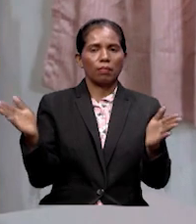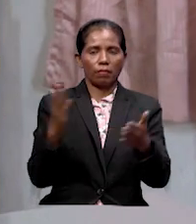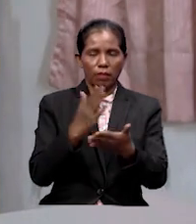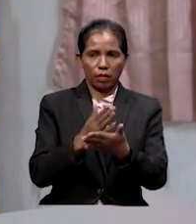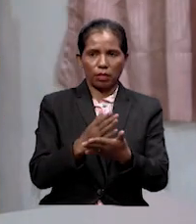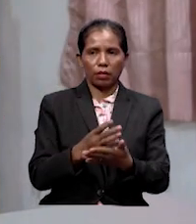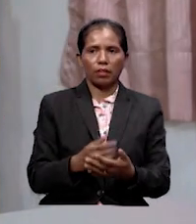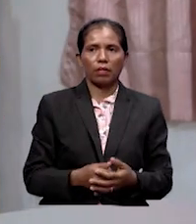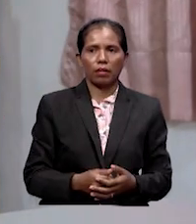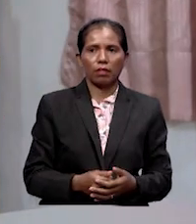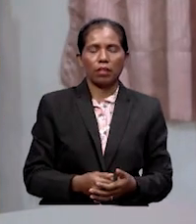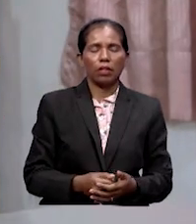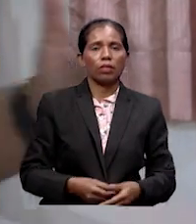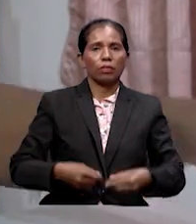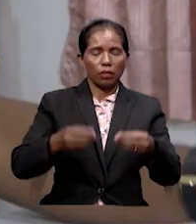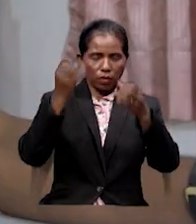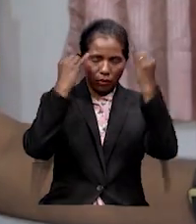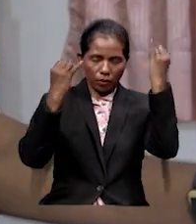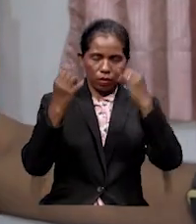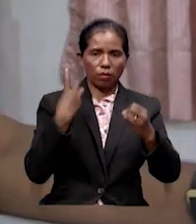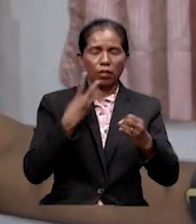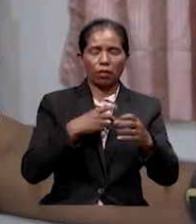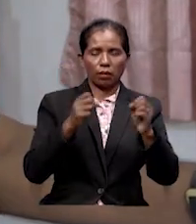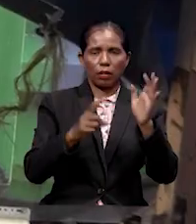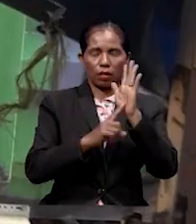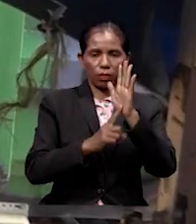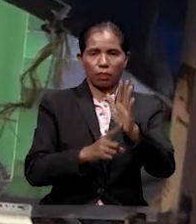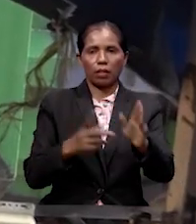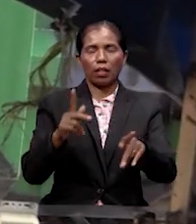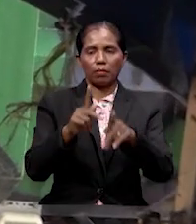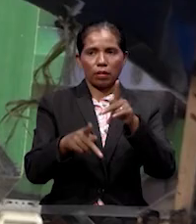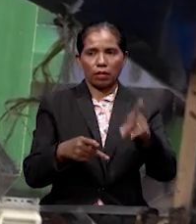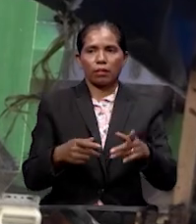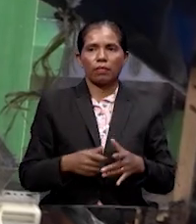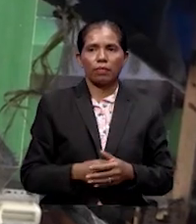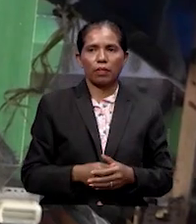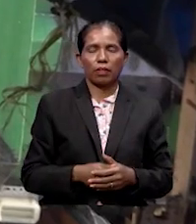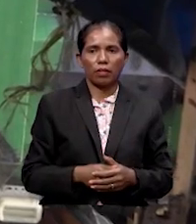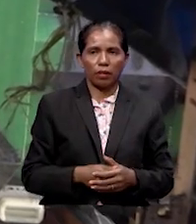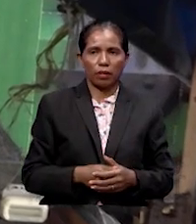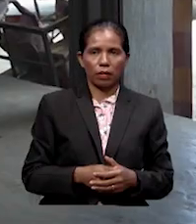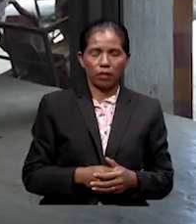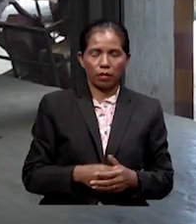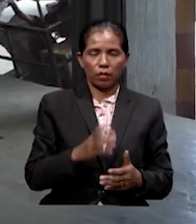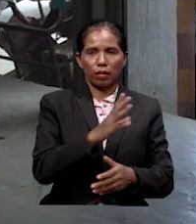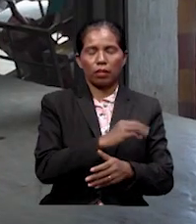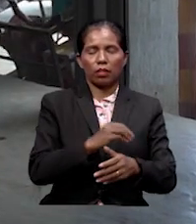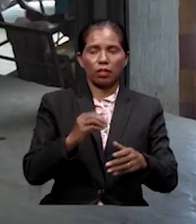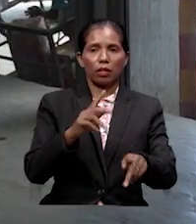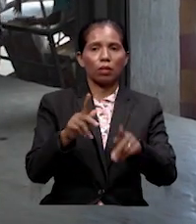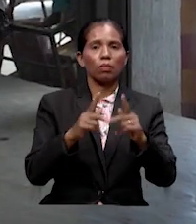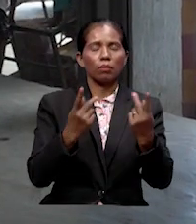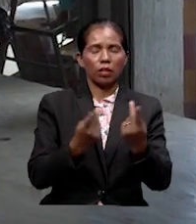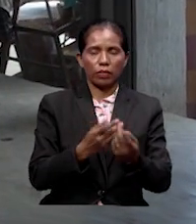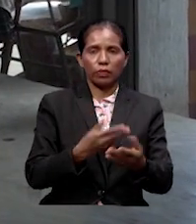mak informação se é importante te a todo consumidor será. Relaciona a situação né? Empresa distribuidor Sira